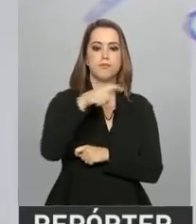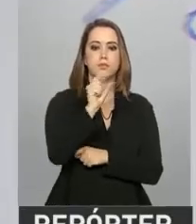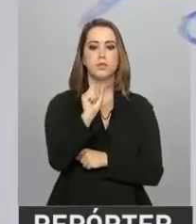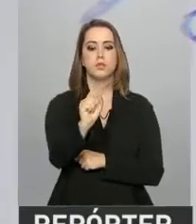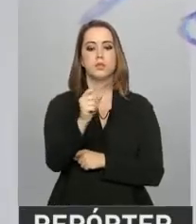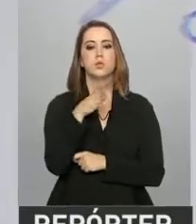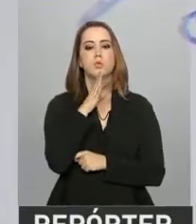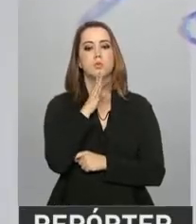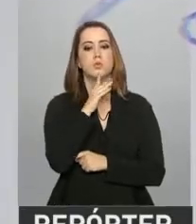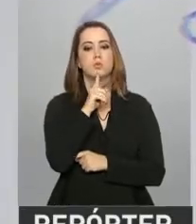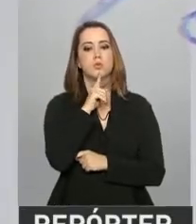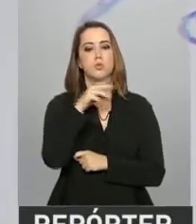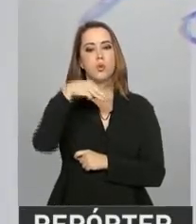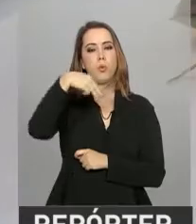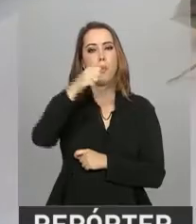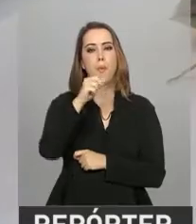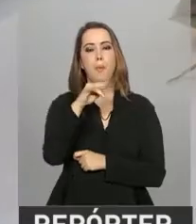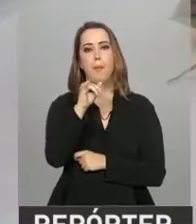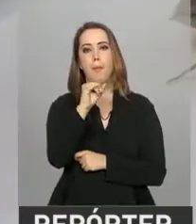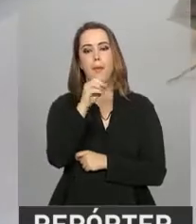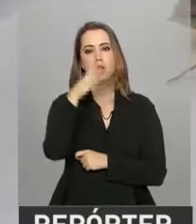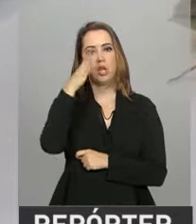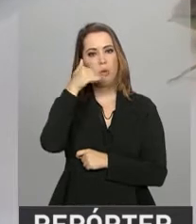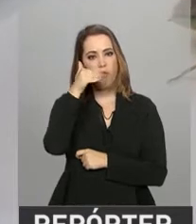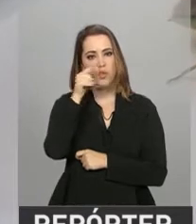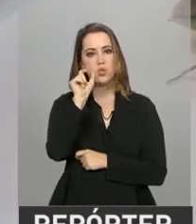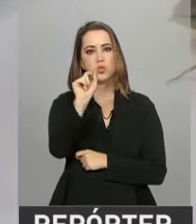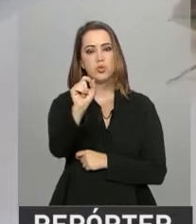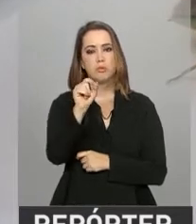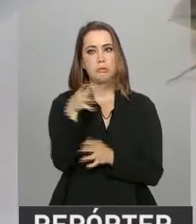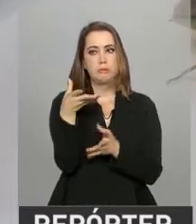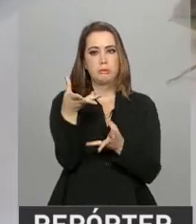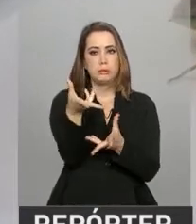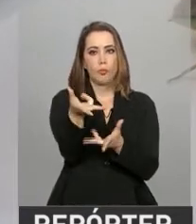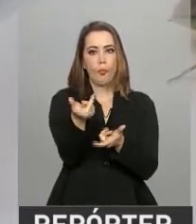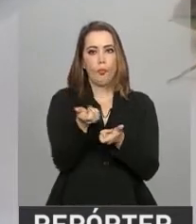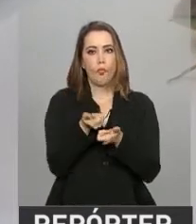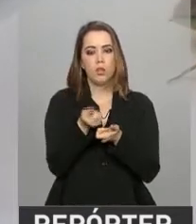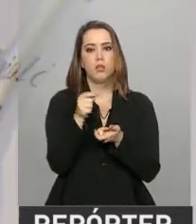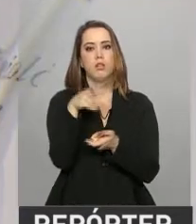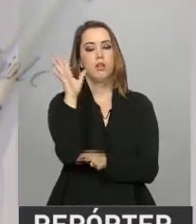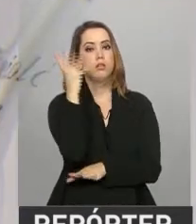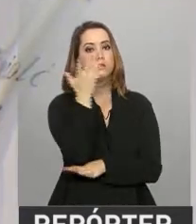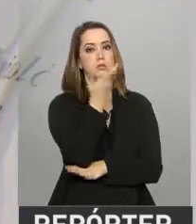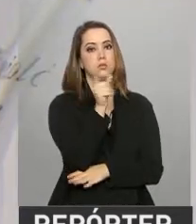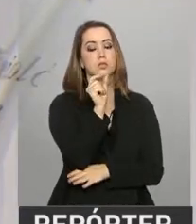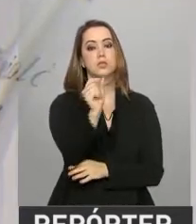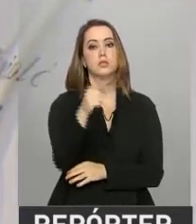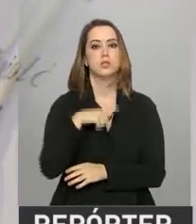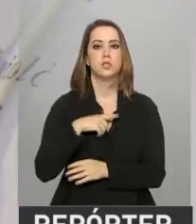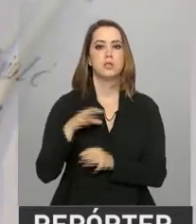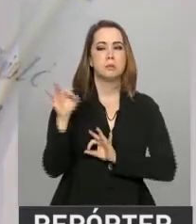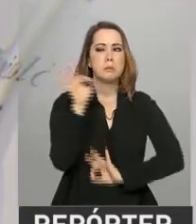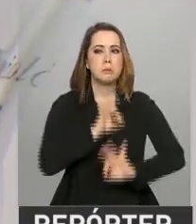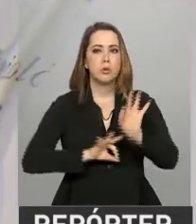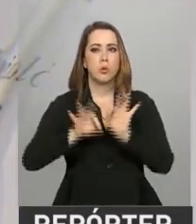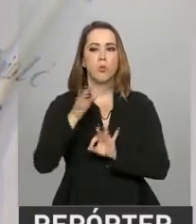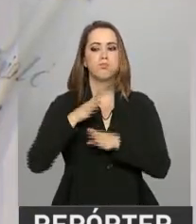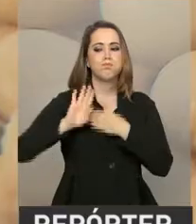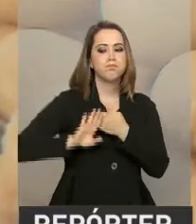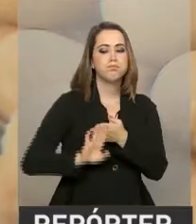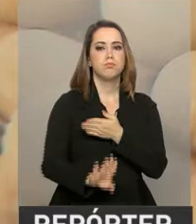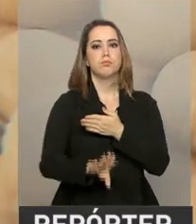também conhecido por maria pedida suga a seiva do caule e das sementes das plantas para controlar a praga os